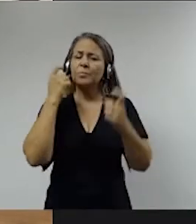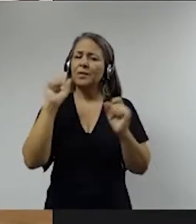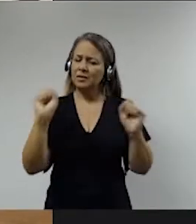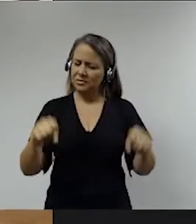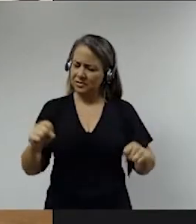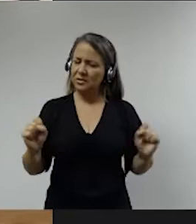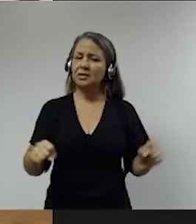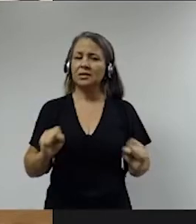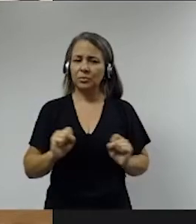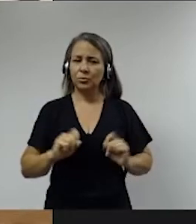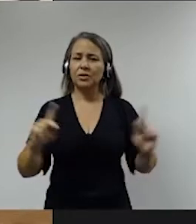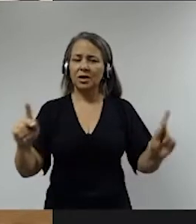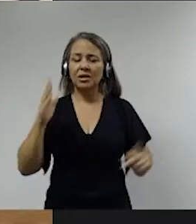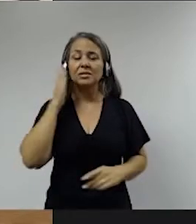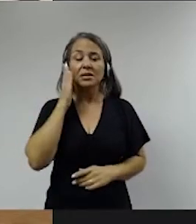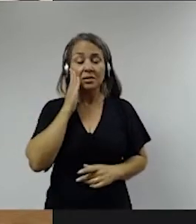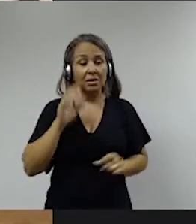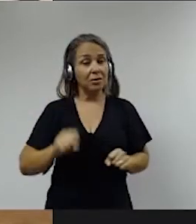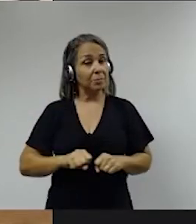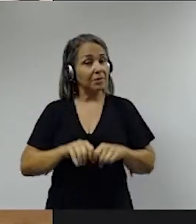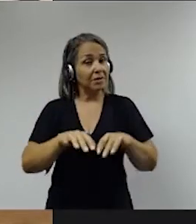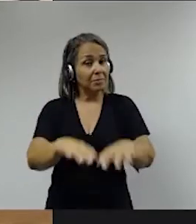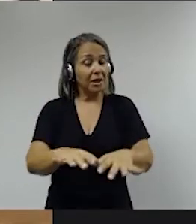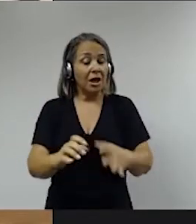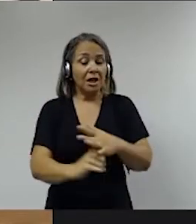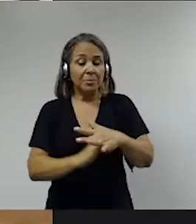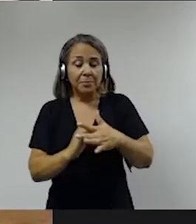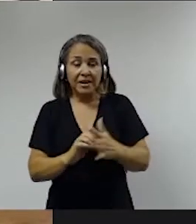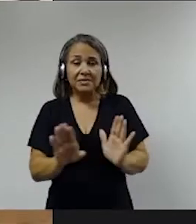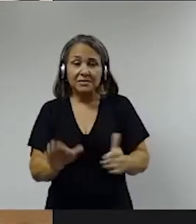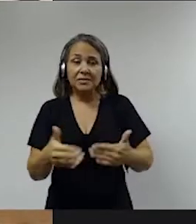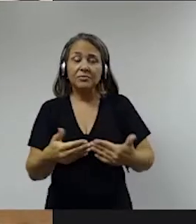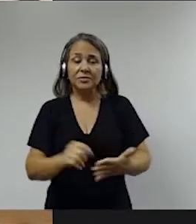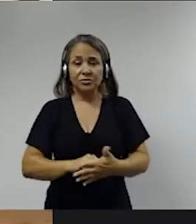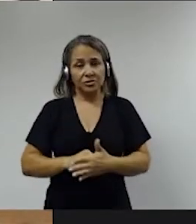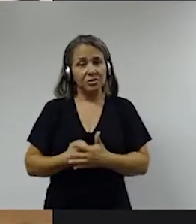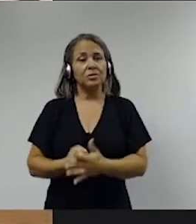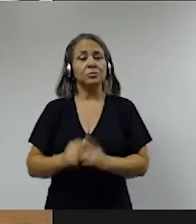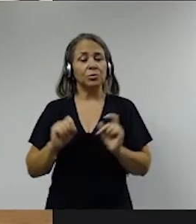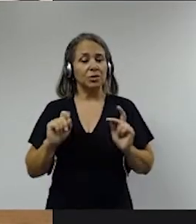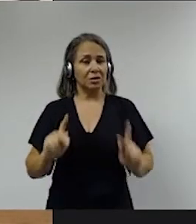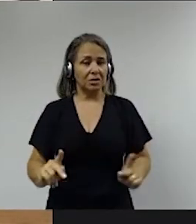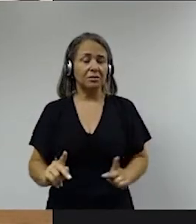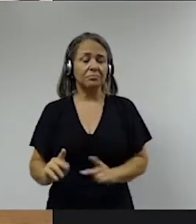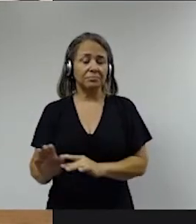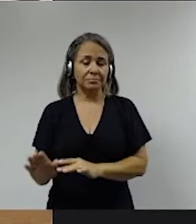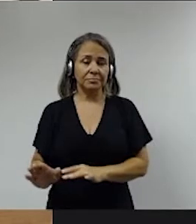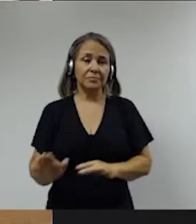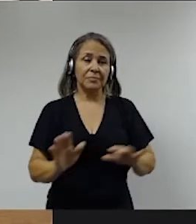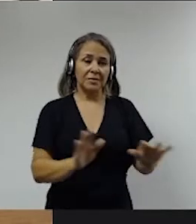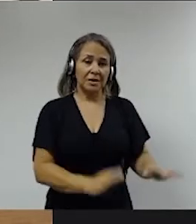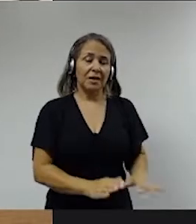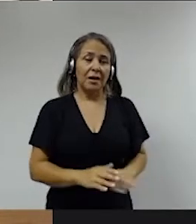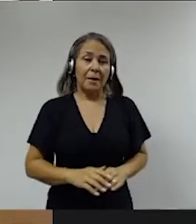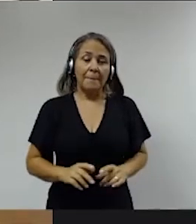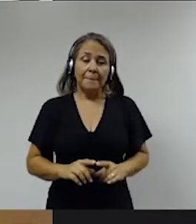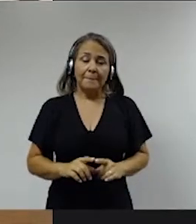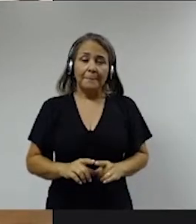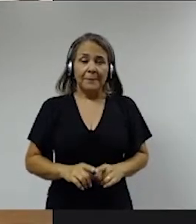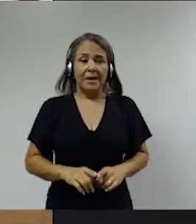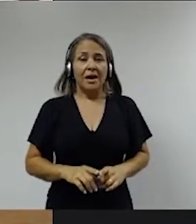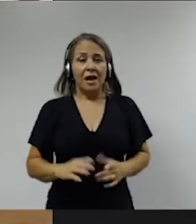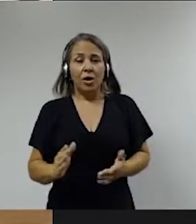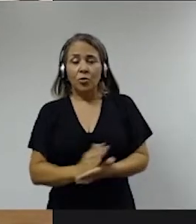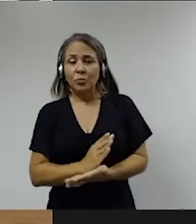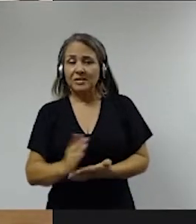lógico, entendendo o momento da pandemia, e aí empresas estão quebrando, eu já vou entrar na teoria da freio firme no próximo minuto, mas as empresas estão